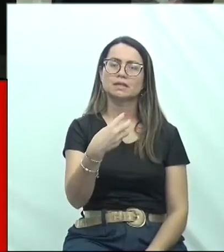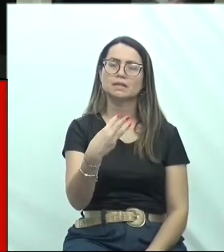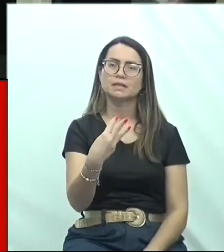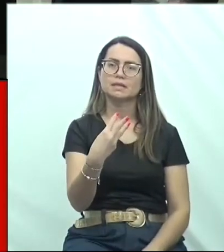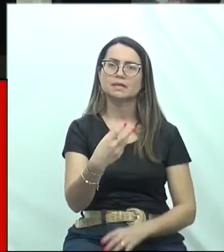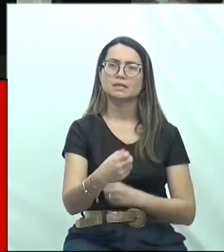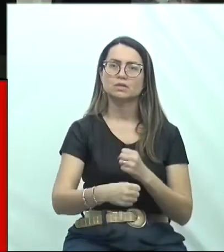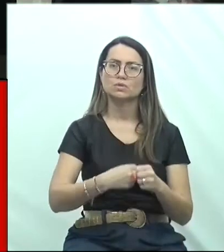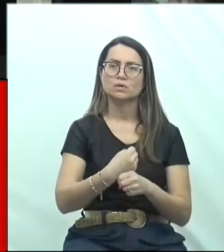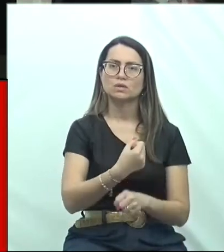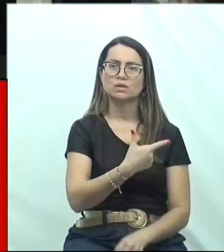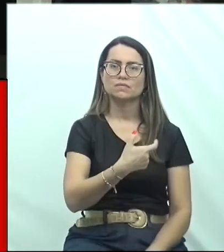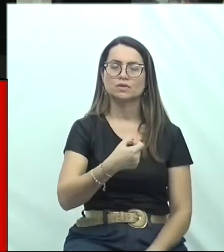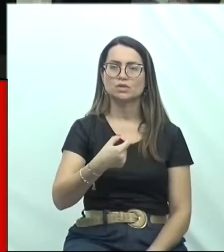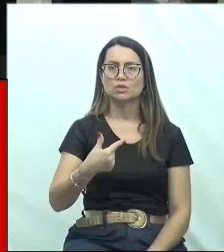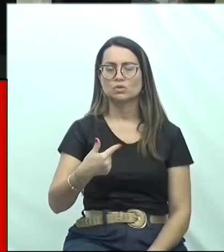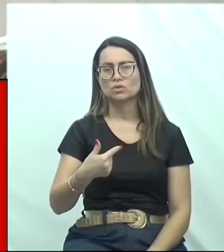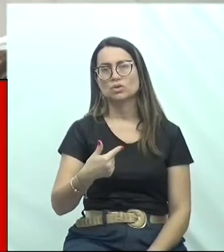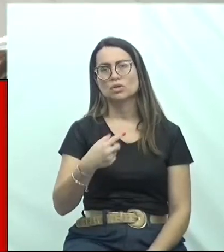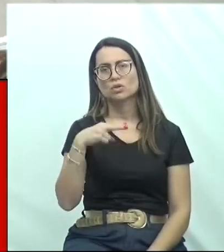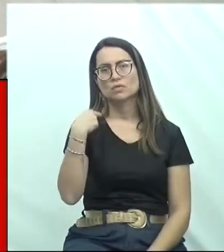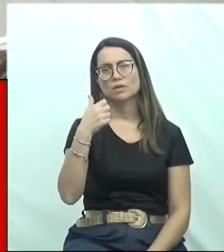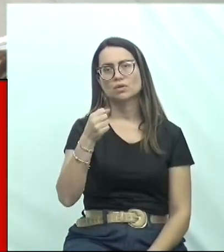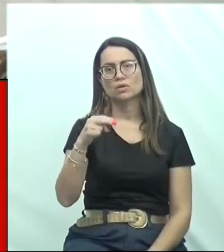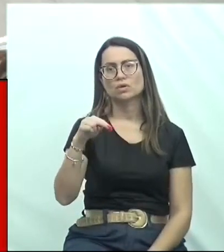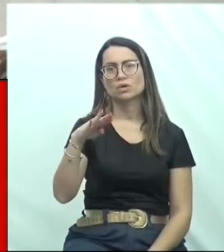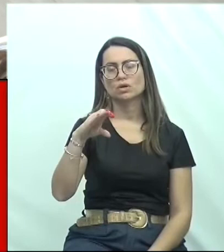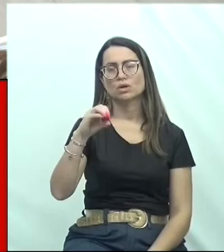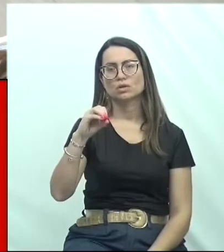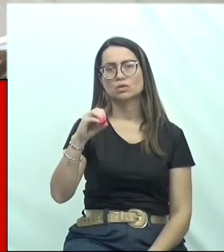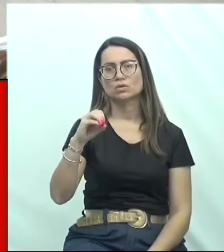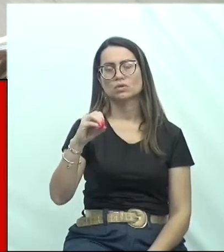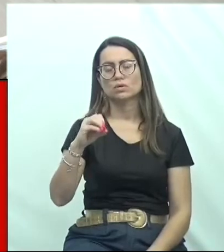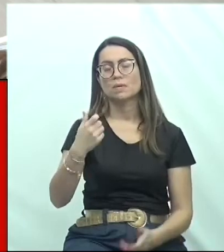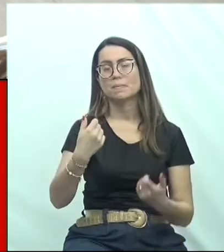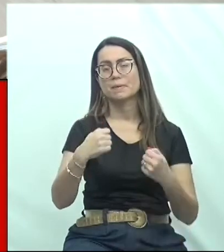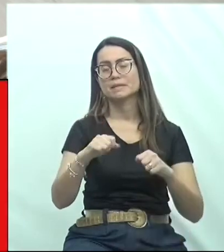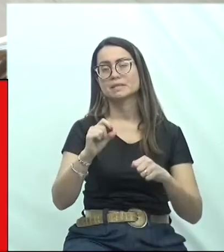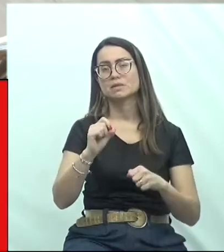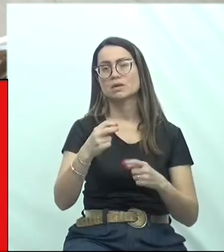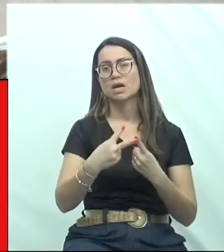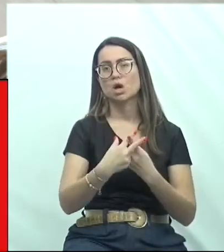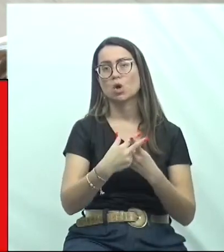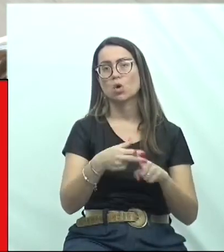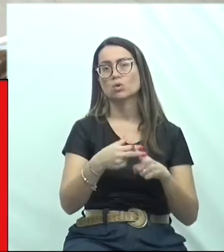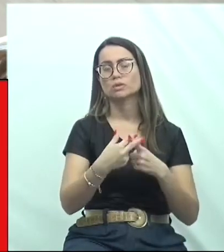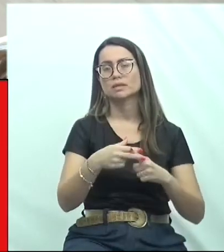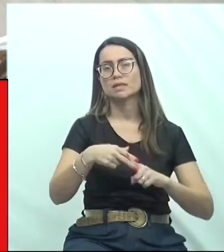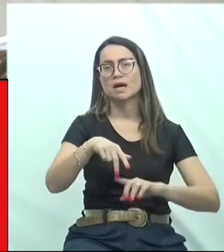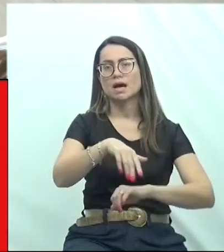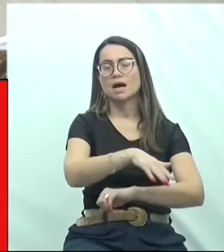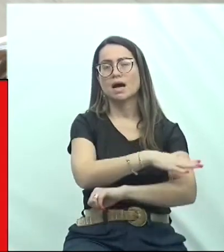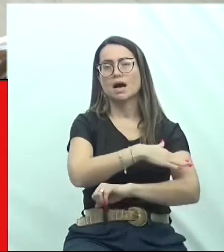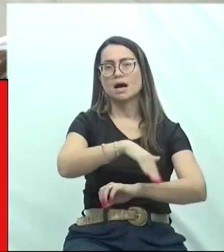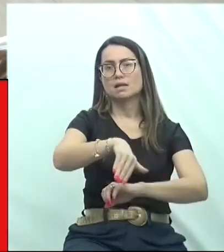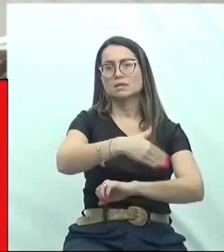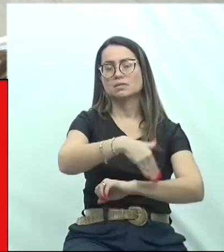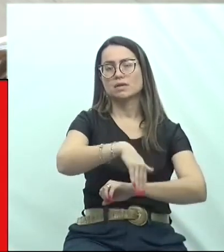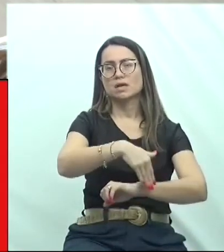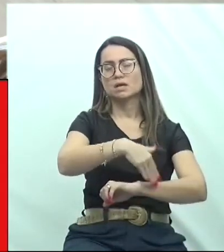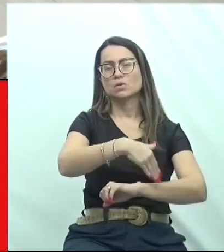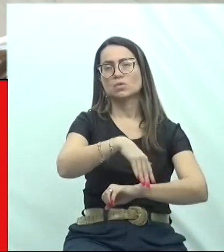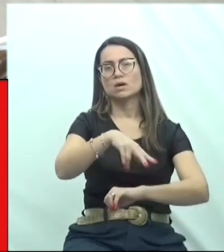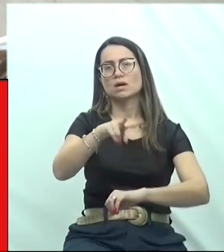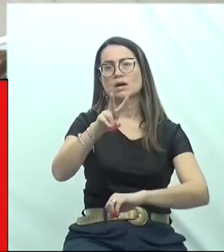673-22, de autoria do vereador Antônio Córdova de Oliveira, revitalização da pavimentação asfáltica da rua